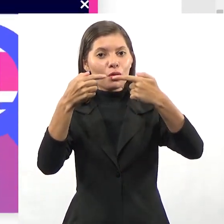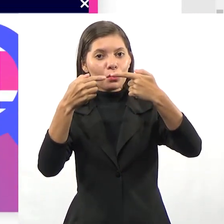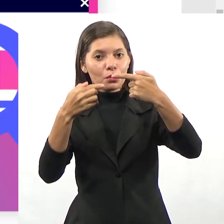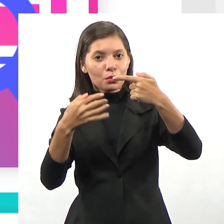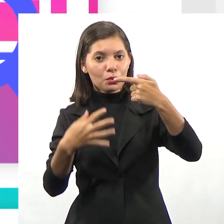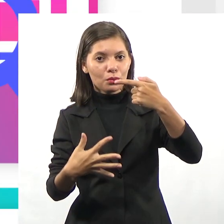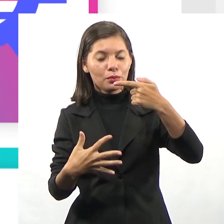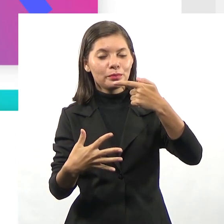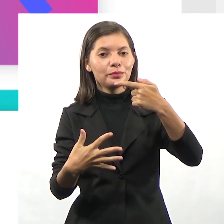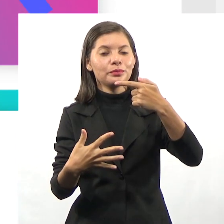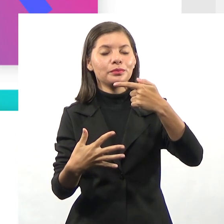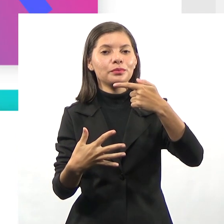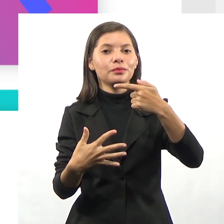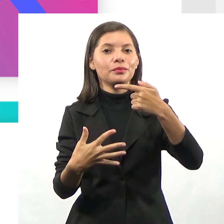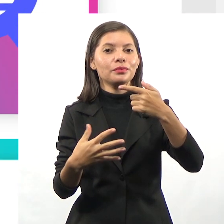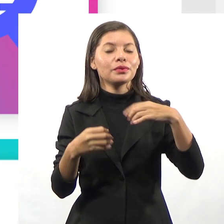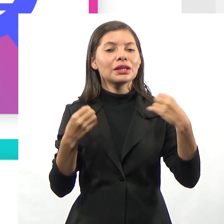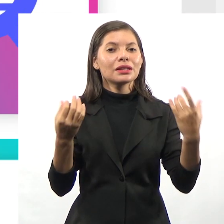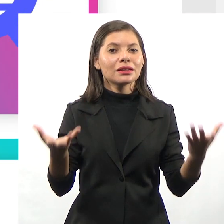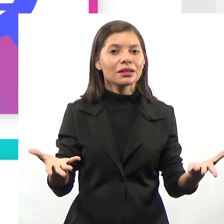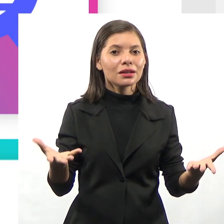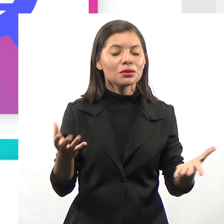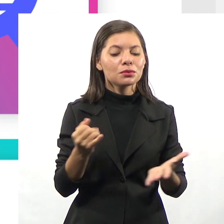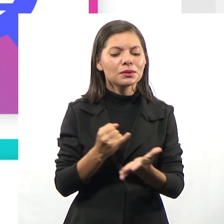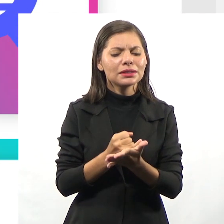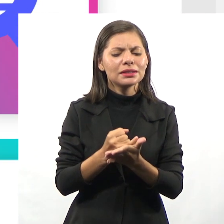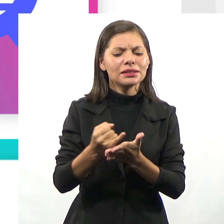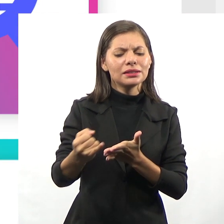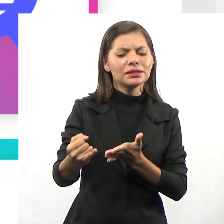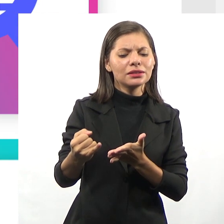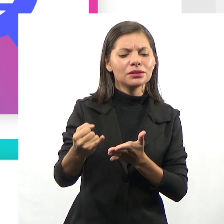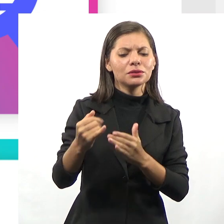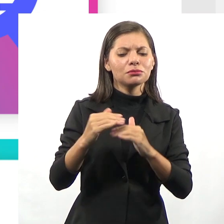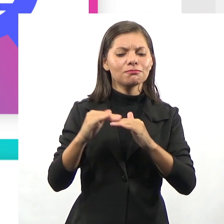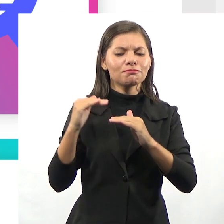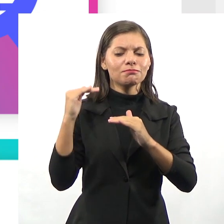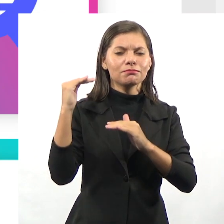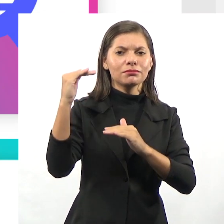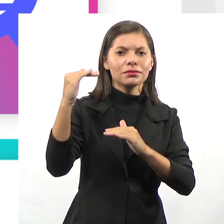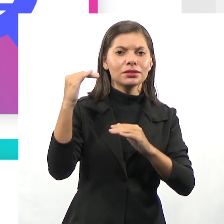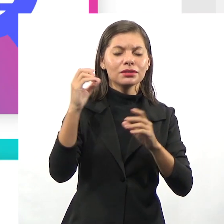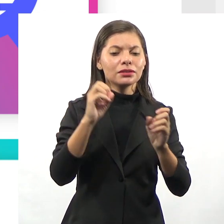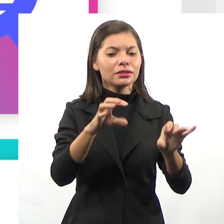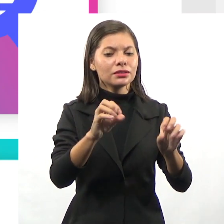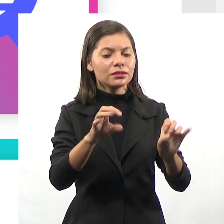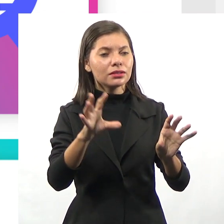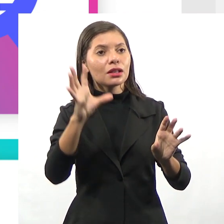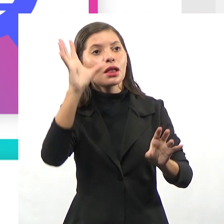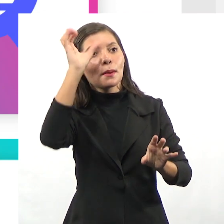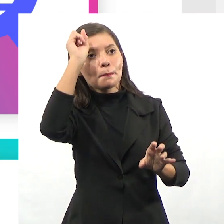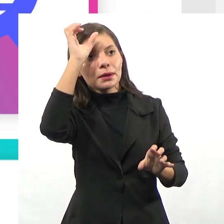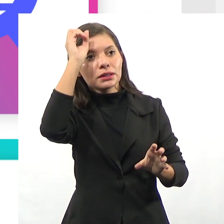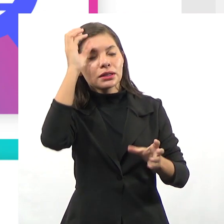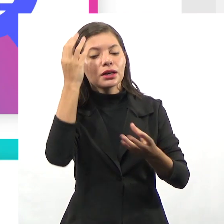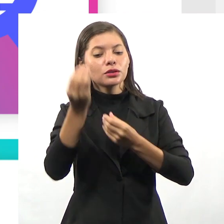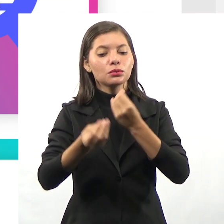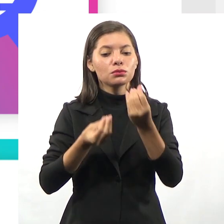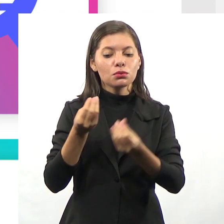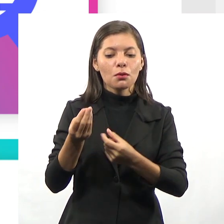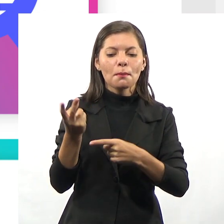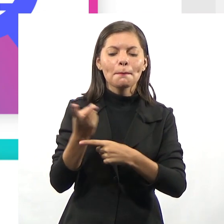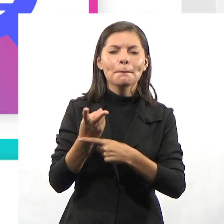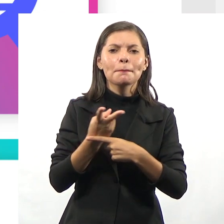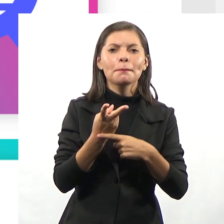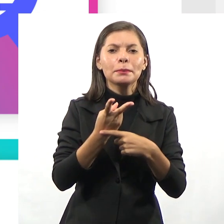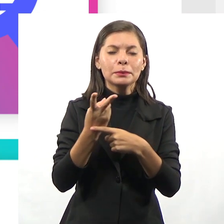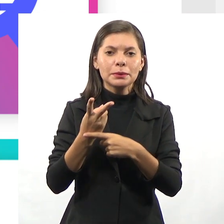o Google. Então, o início de todo o processo de ensino-aprendizagem se dá pela